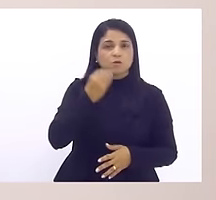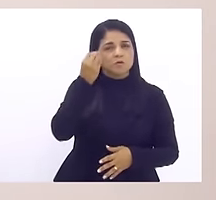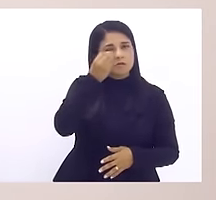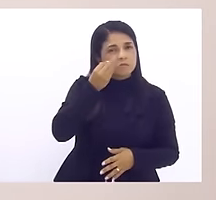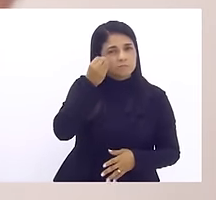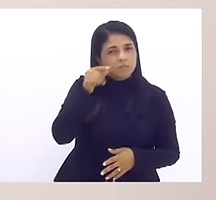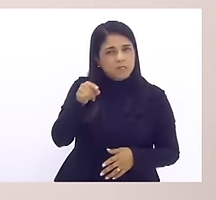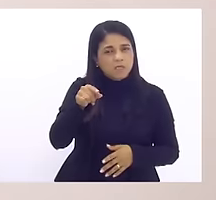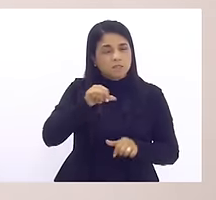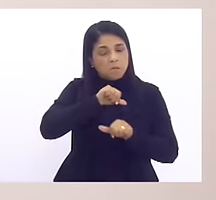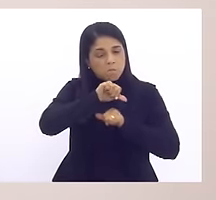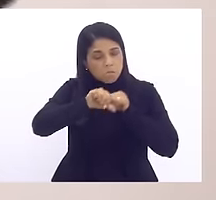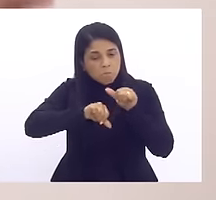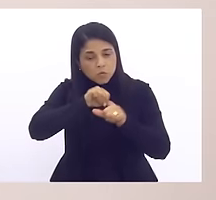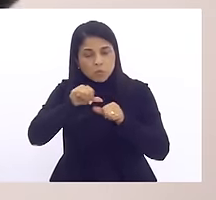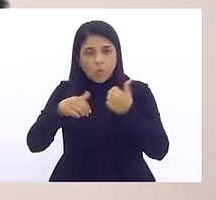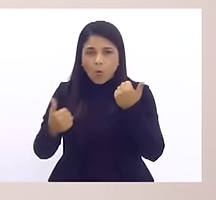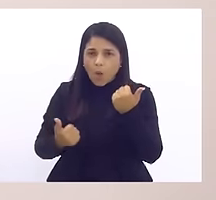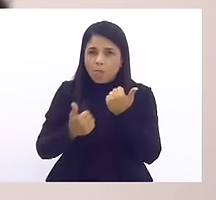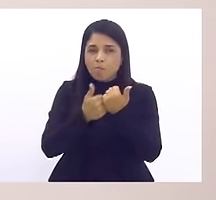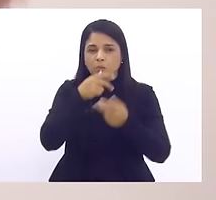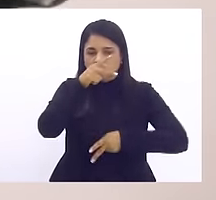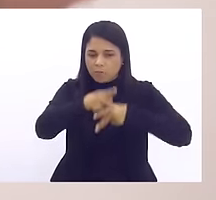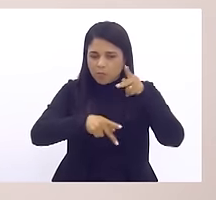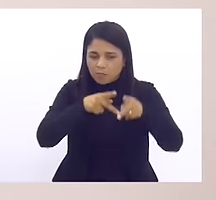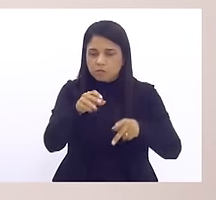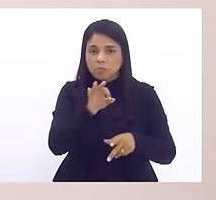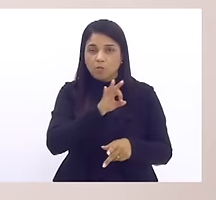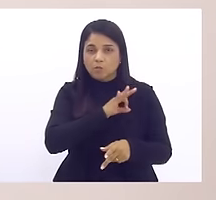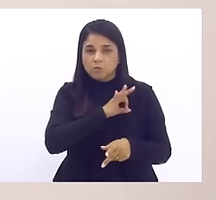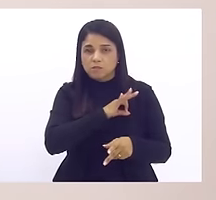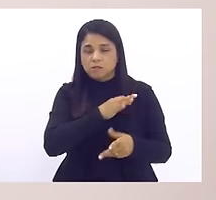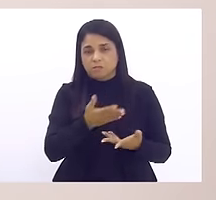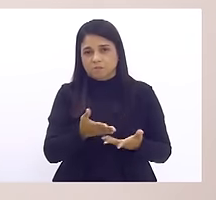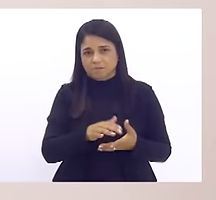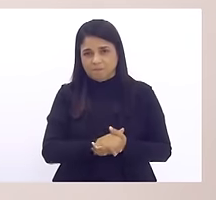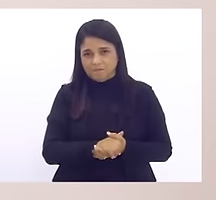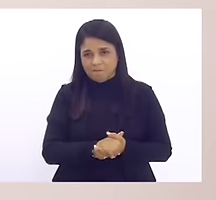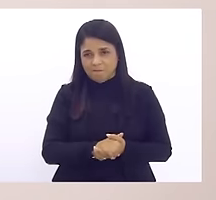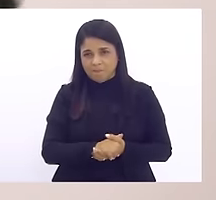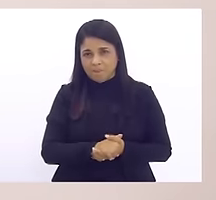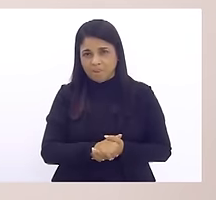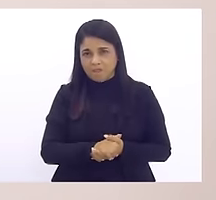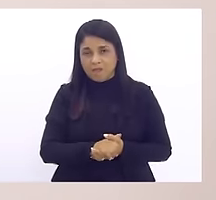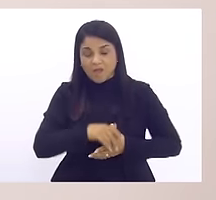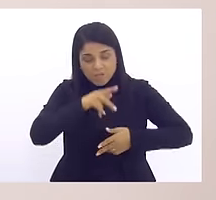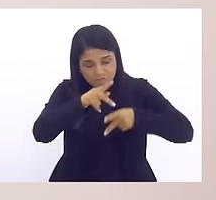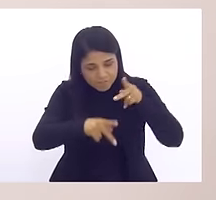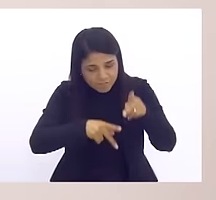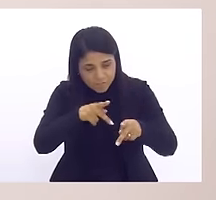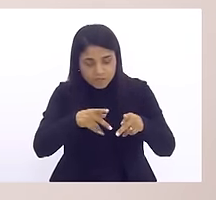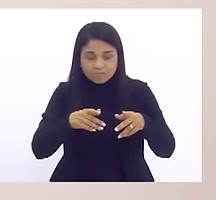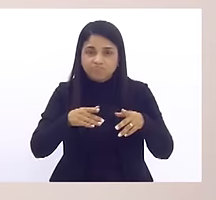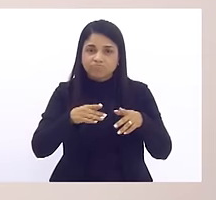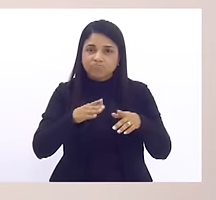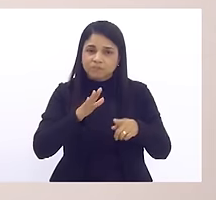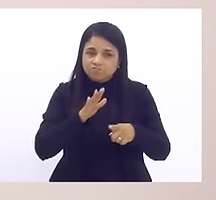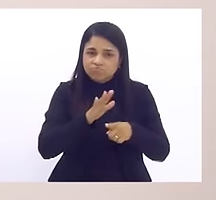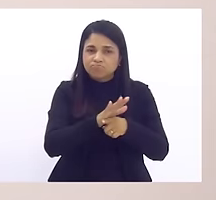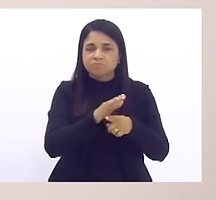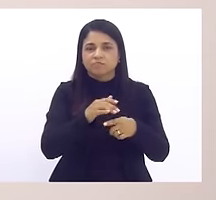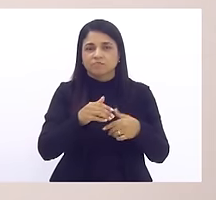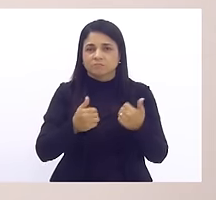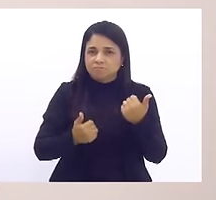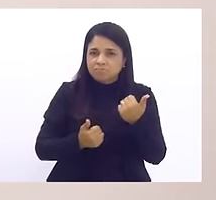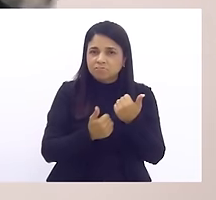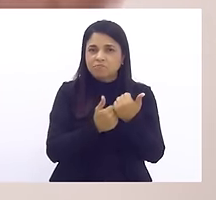mudou muito o apoio da população para com a polícia como é hoje muito a população Abraça a polícia a população Abraça